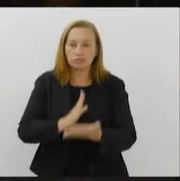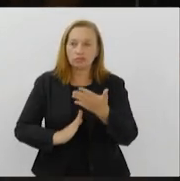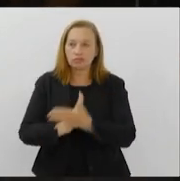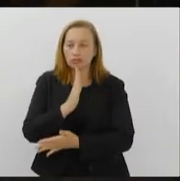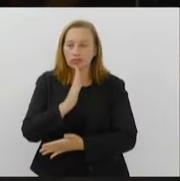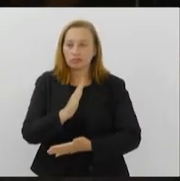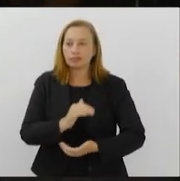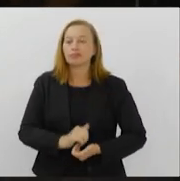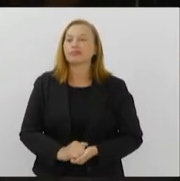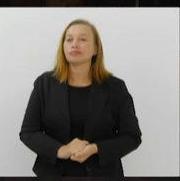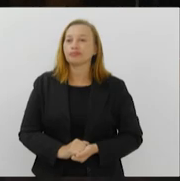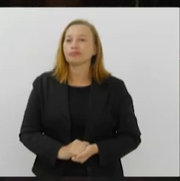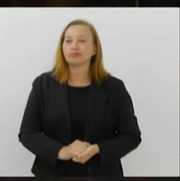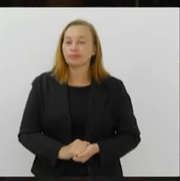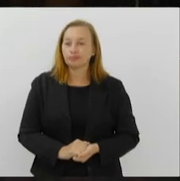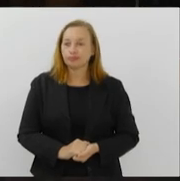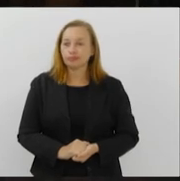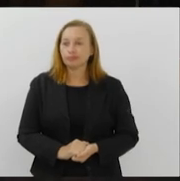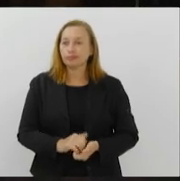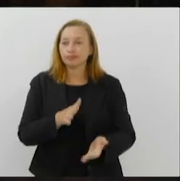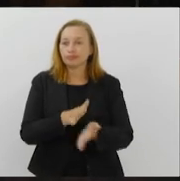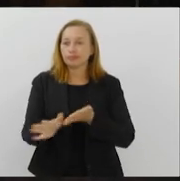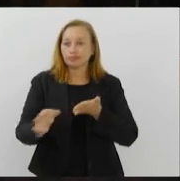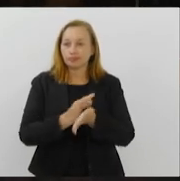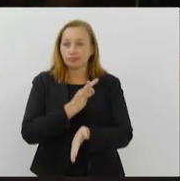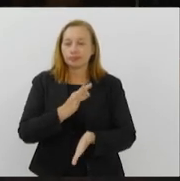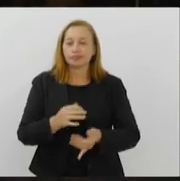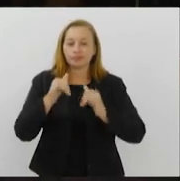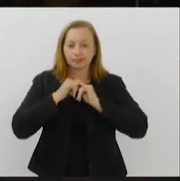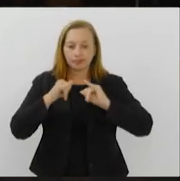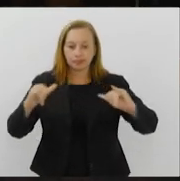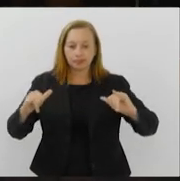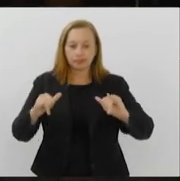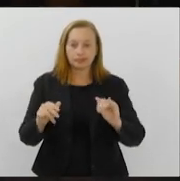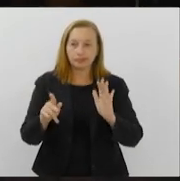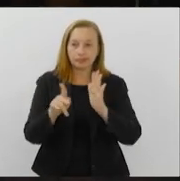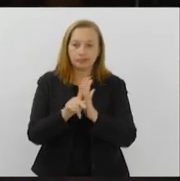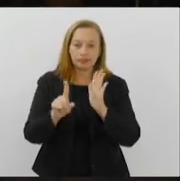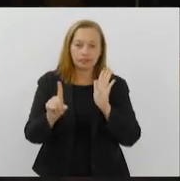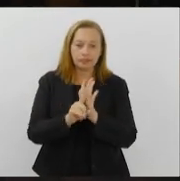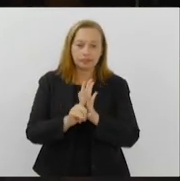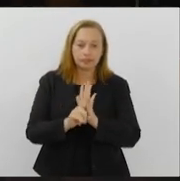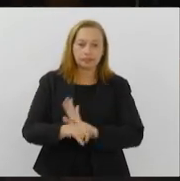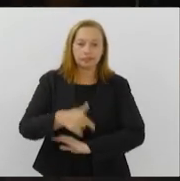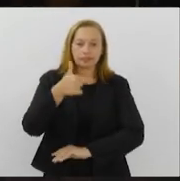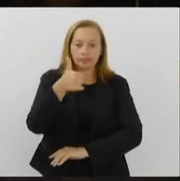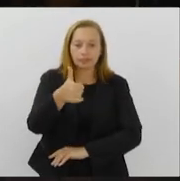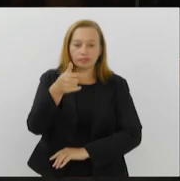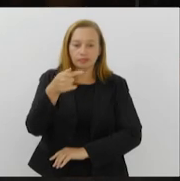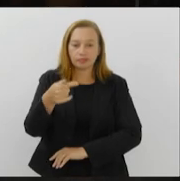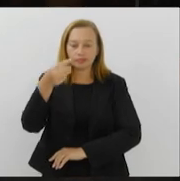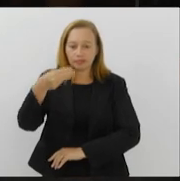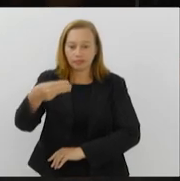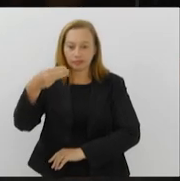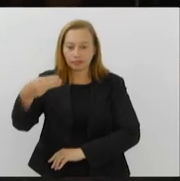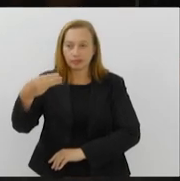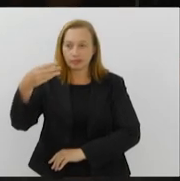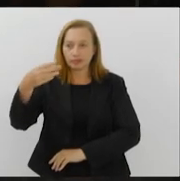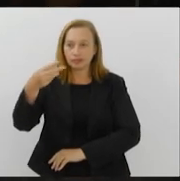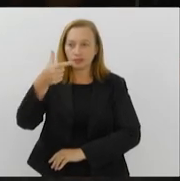estão, aprovado, vai autógrafo. Anuncio, projeto de lei número